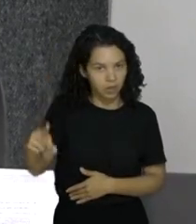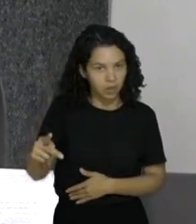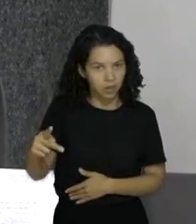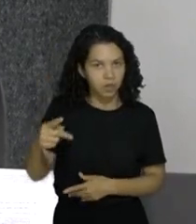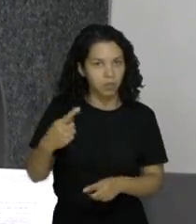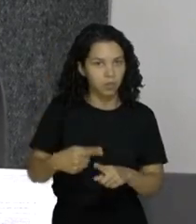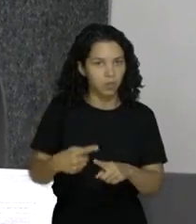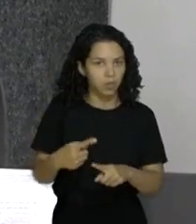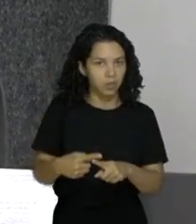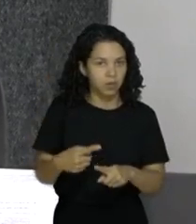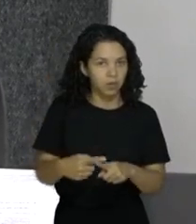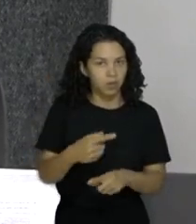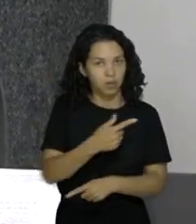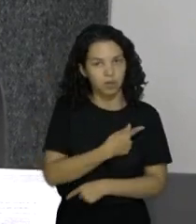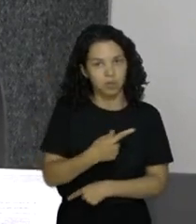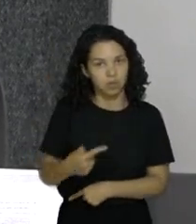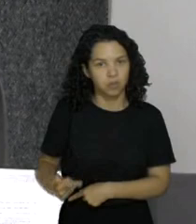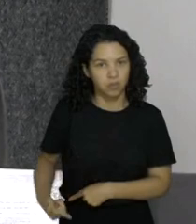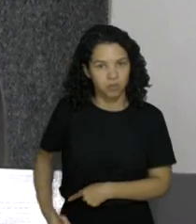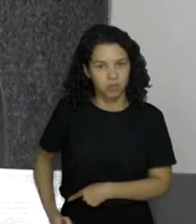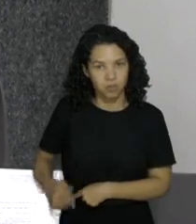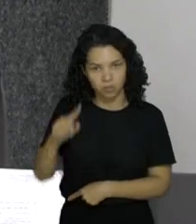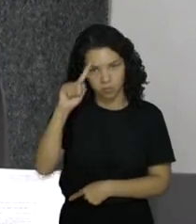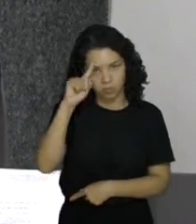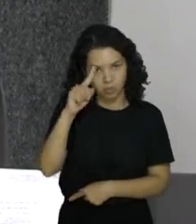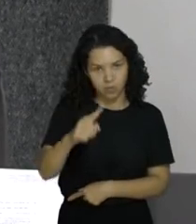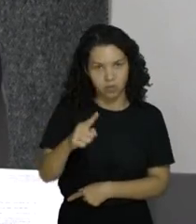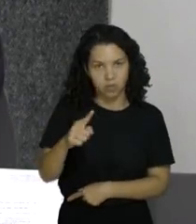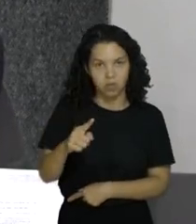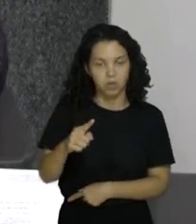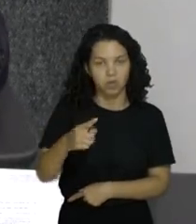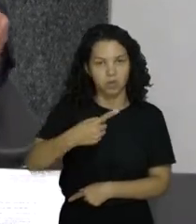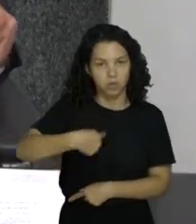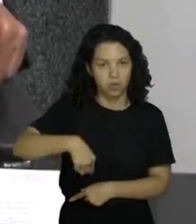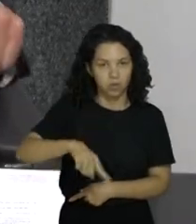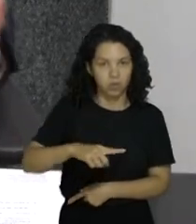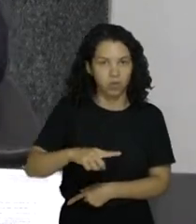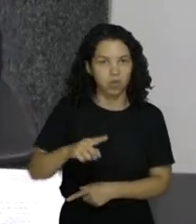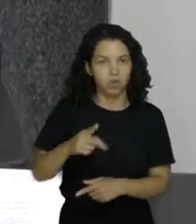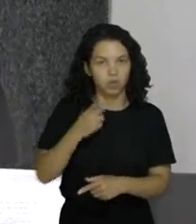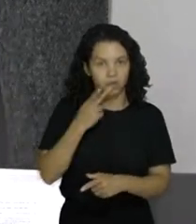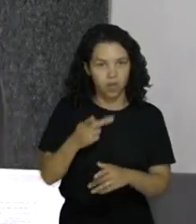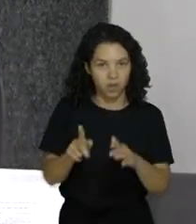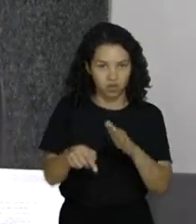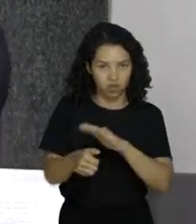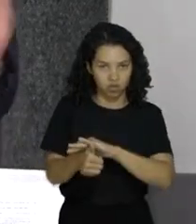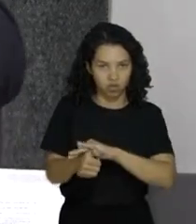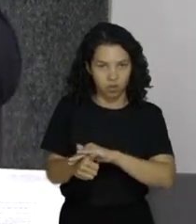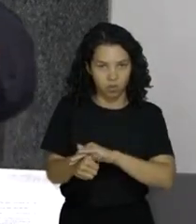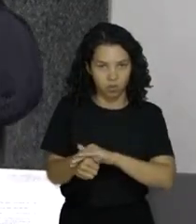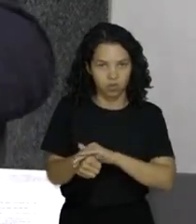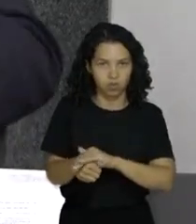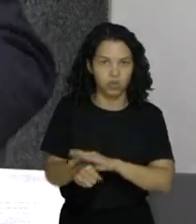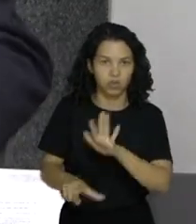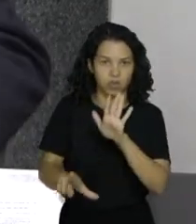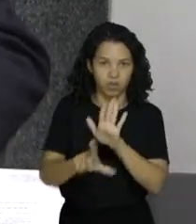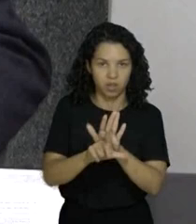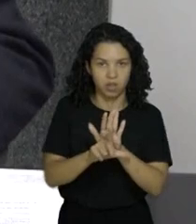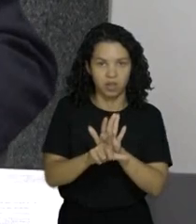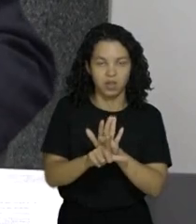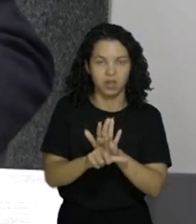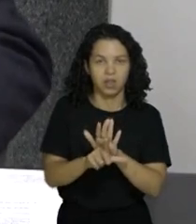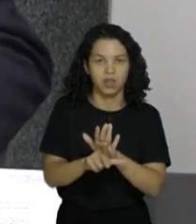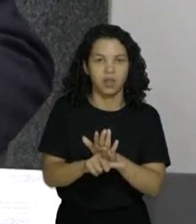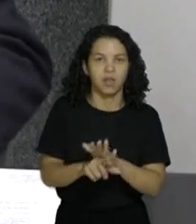o governo mandou um o que nós chamamos aqui de jabuti um jabuti numa lei que não tinha nada a ver